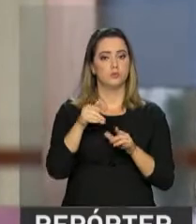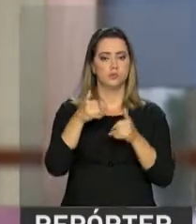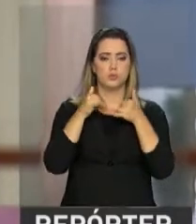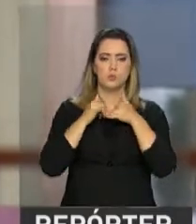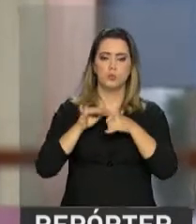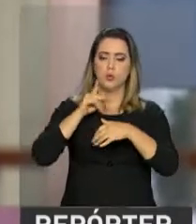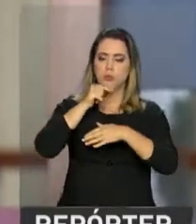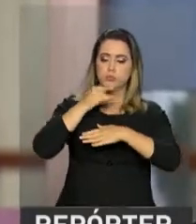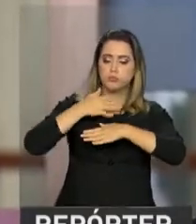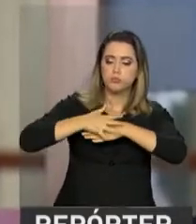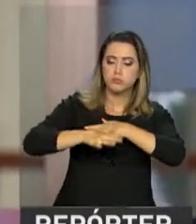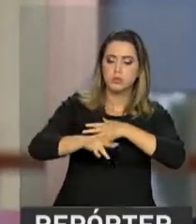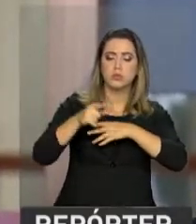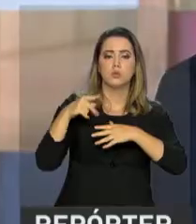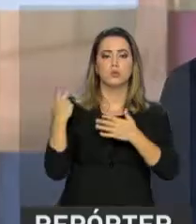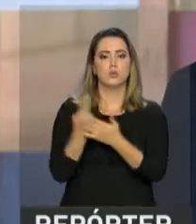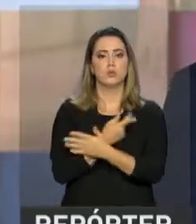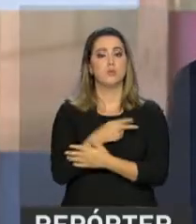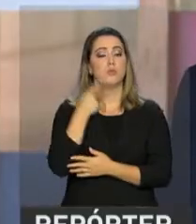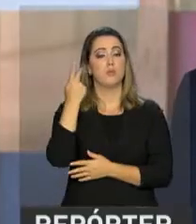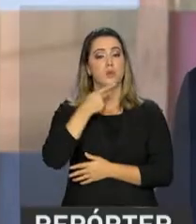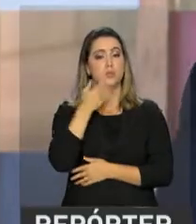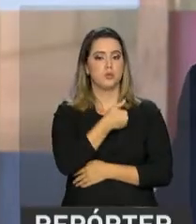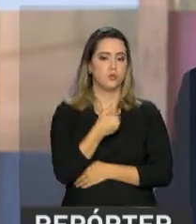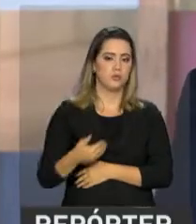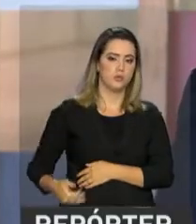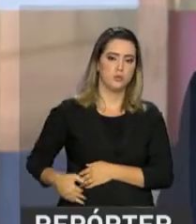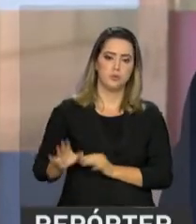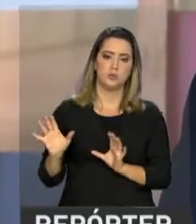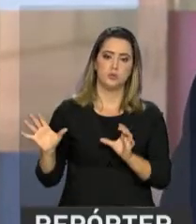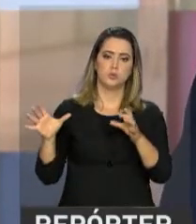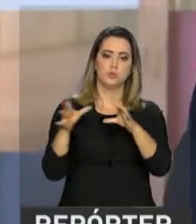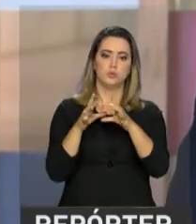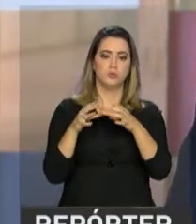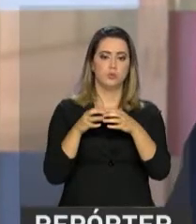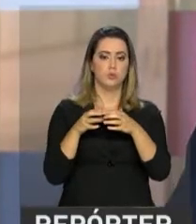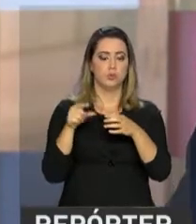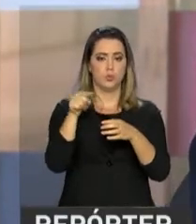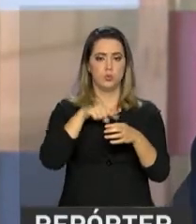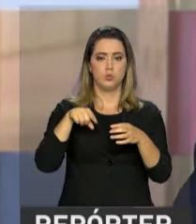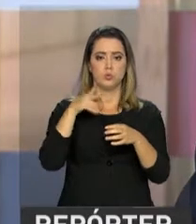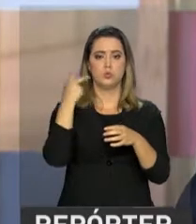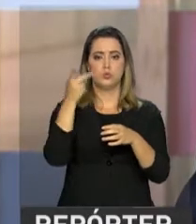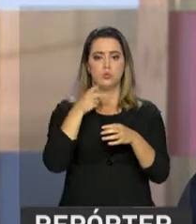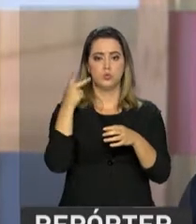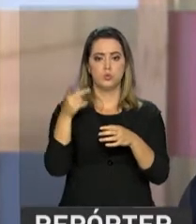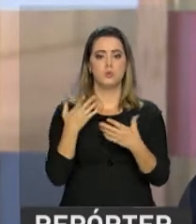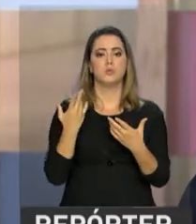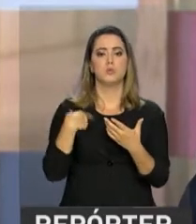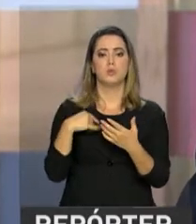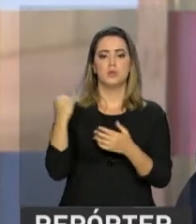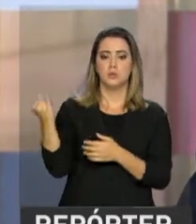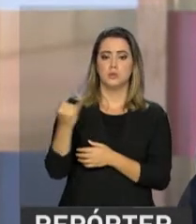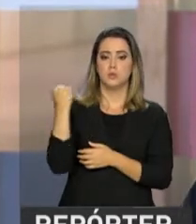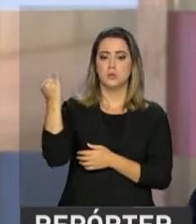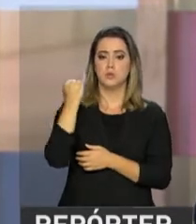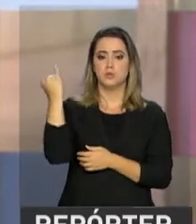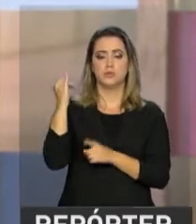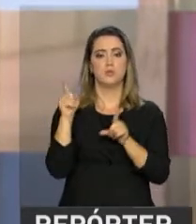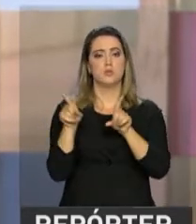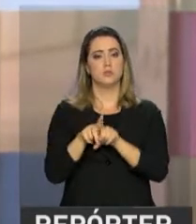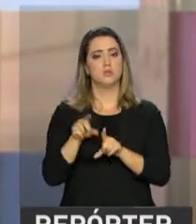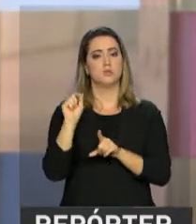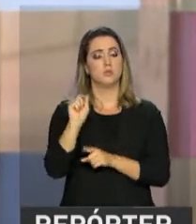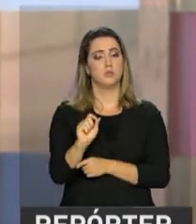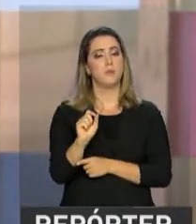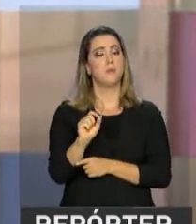possível graças a políticas públicas. Ele afirmou que o conjunto de políticas importaram, importam e